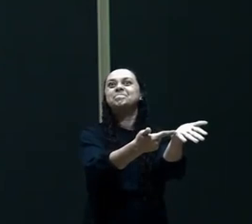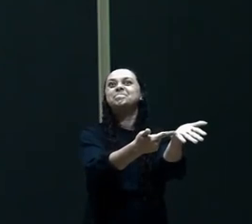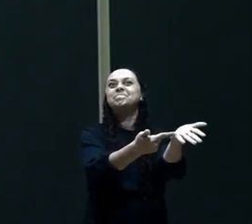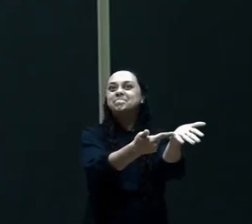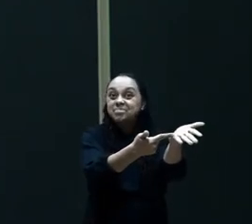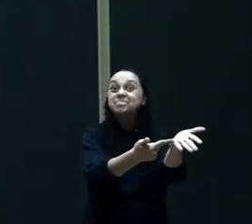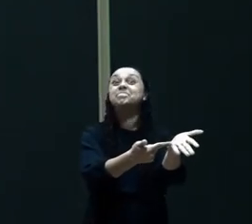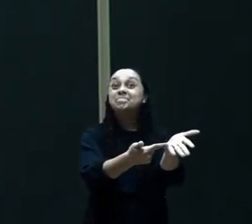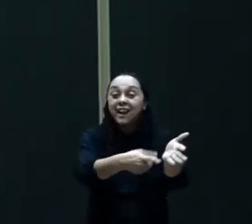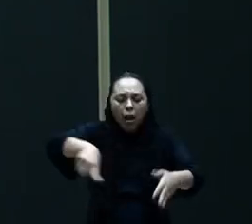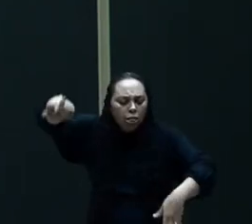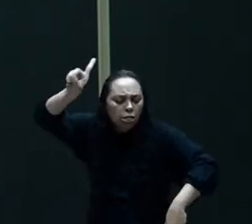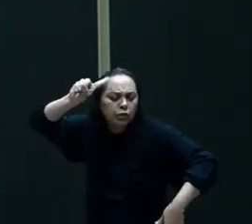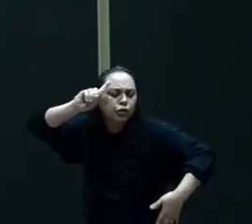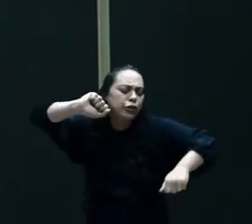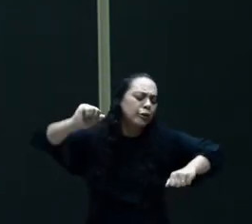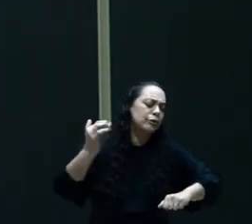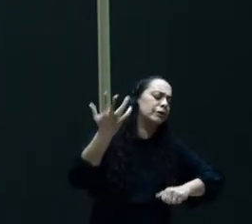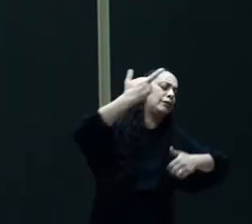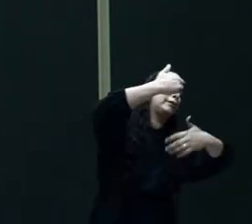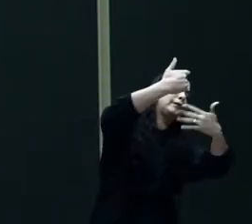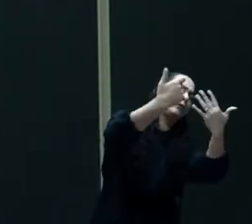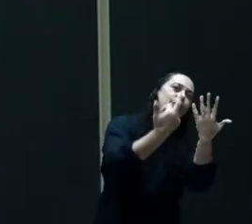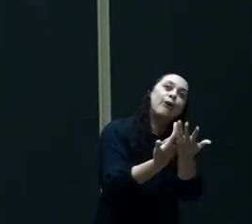brisa mas foram dias intensos